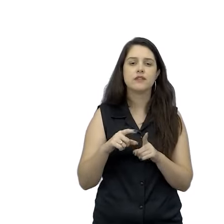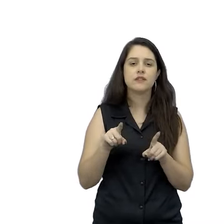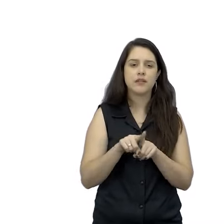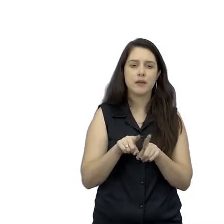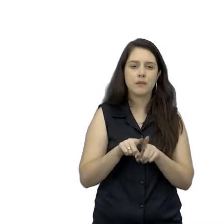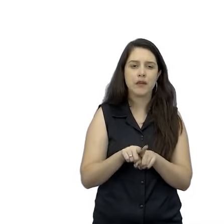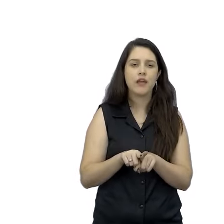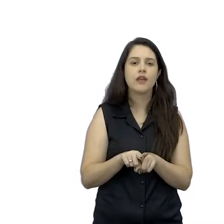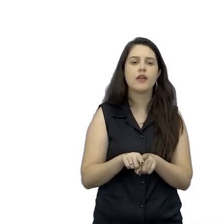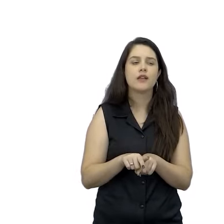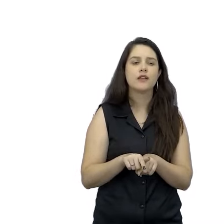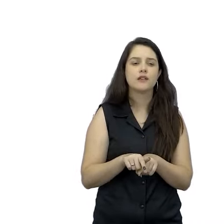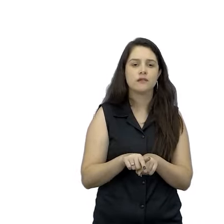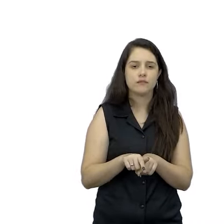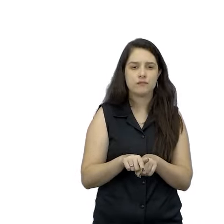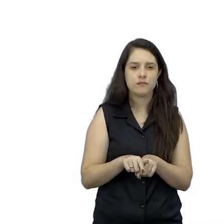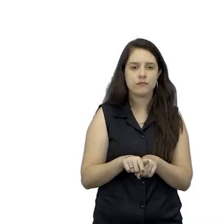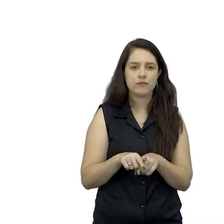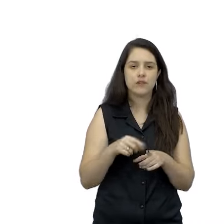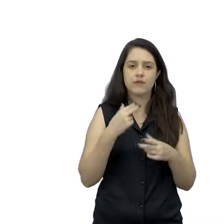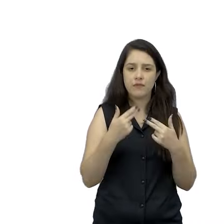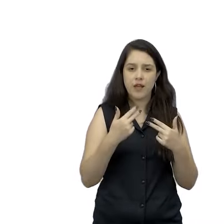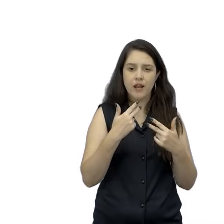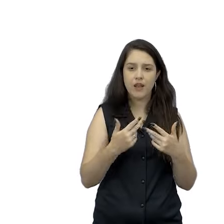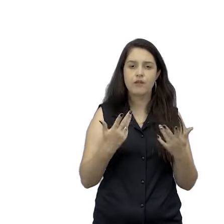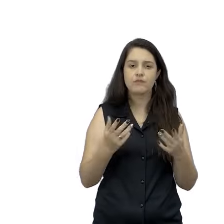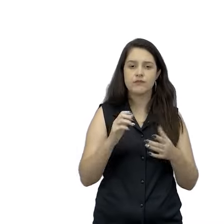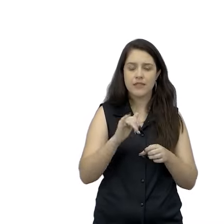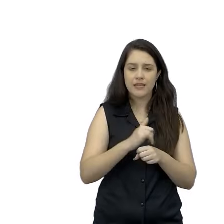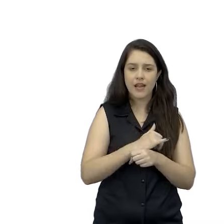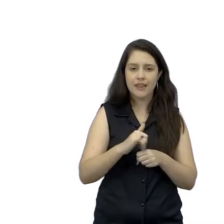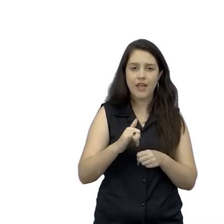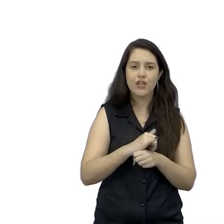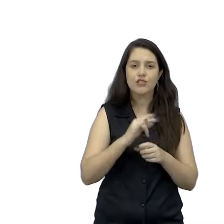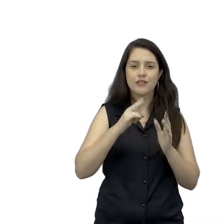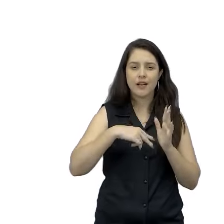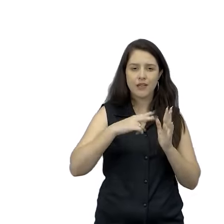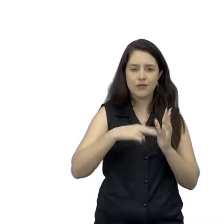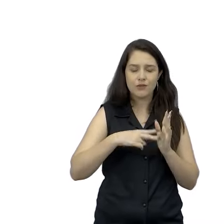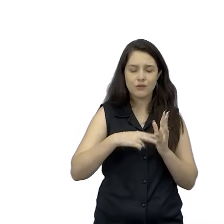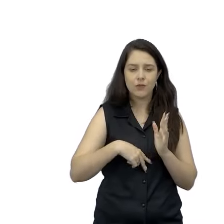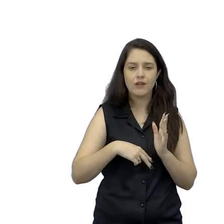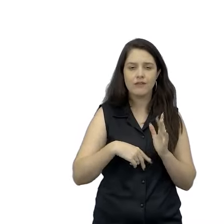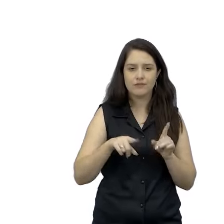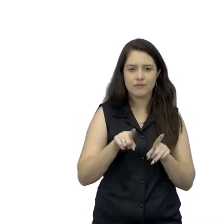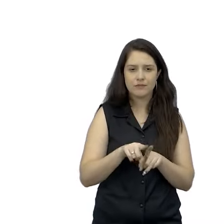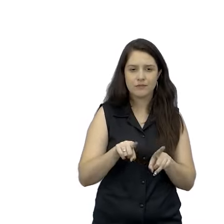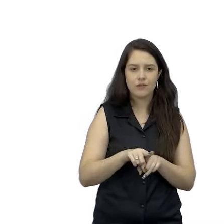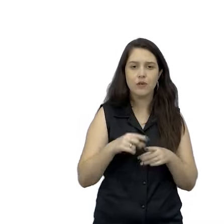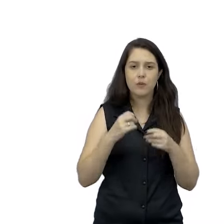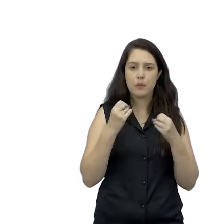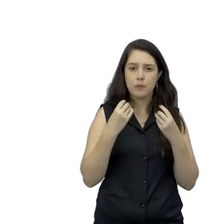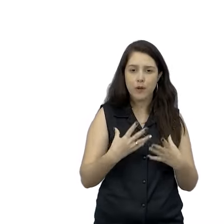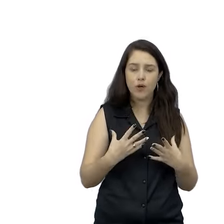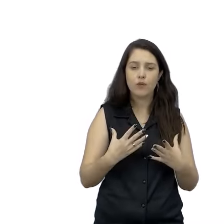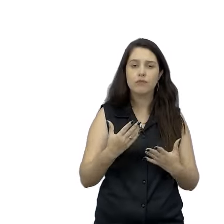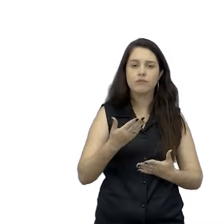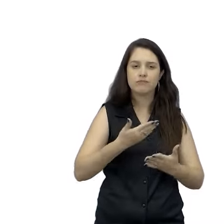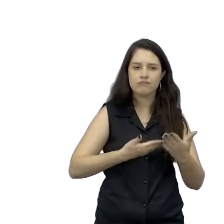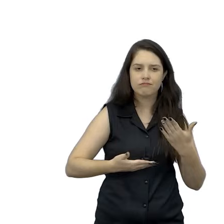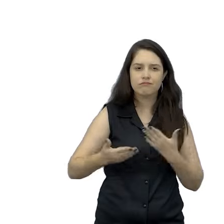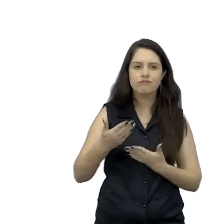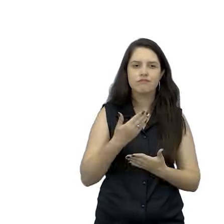temos da Isabel Solé, né? Que ela fala sobre as estratégias de leitura. É aquele momento que os estudantes eles são mobilizados, né?